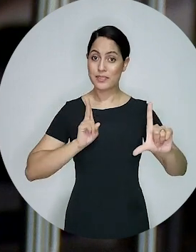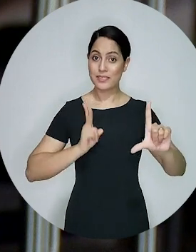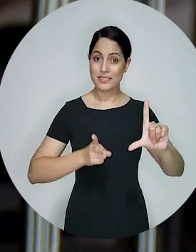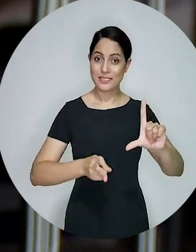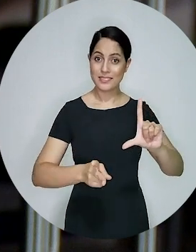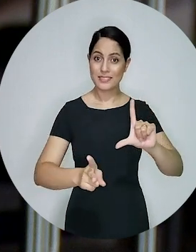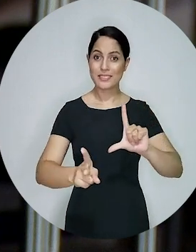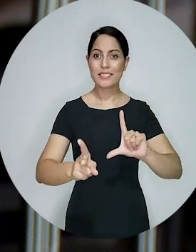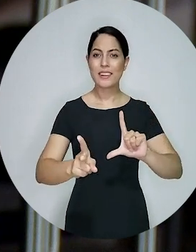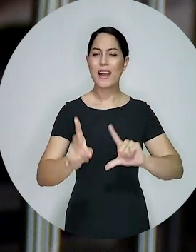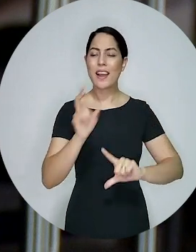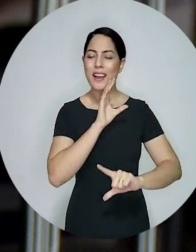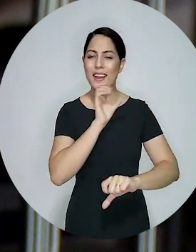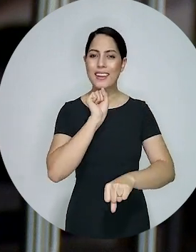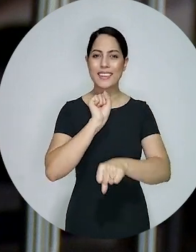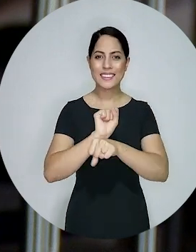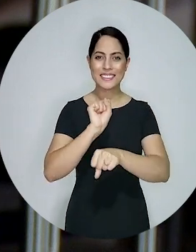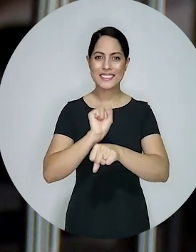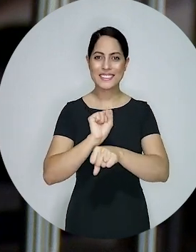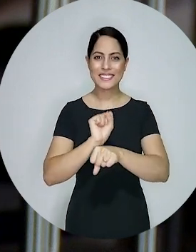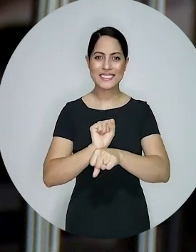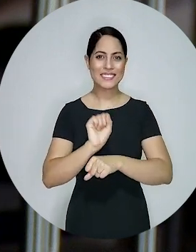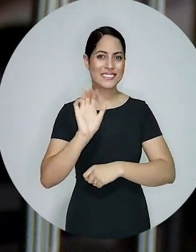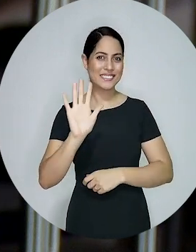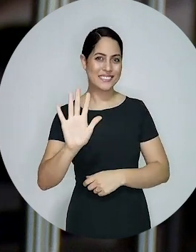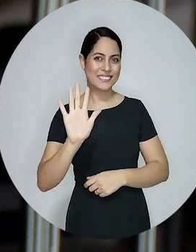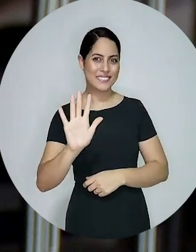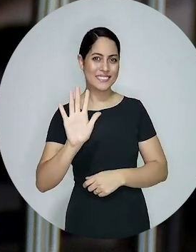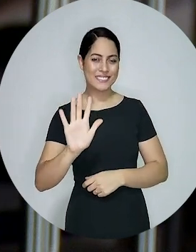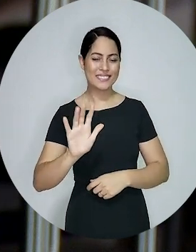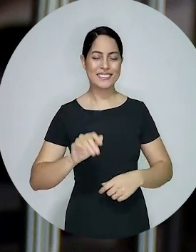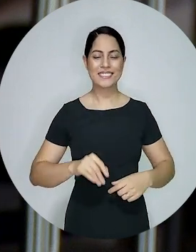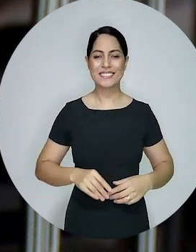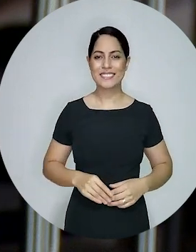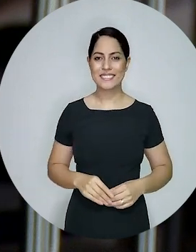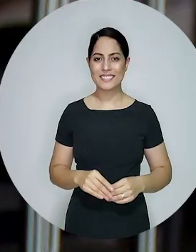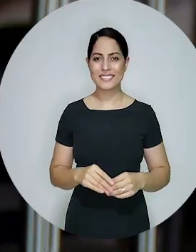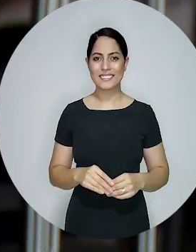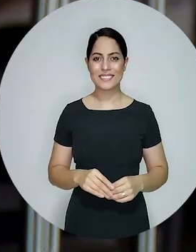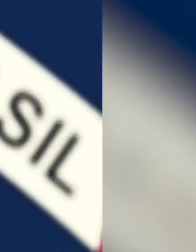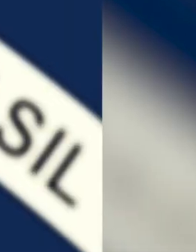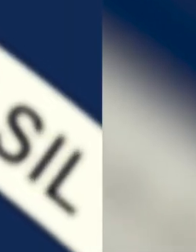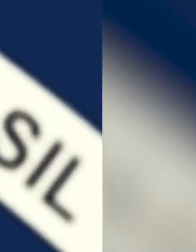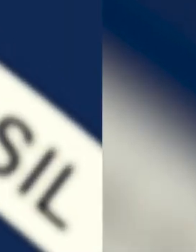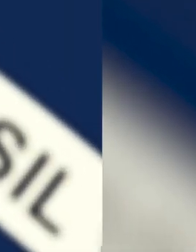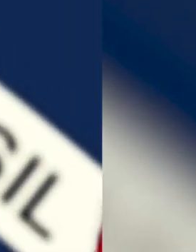em instantes com mais OAB Nacional. É muito rápido, não saia daí.